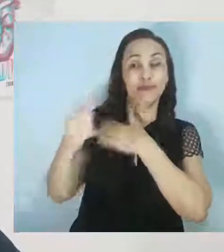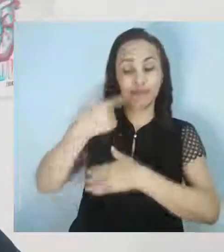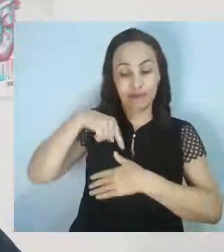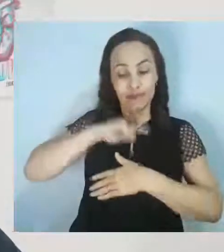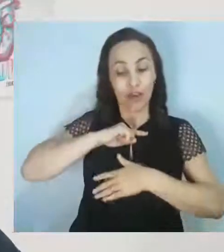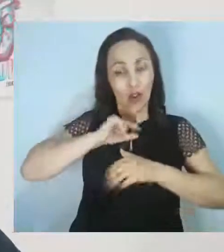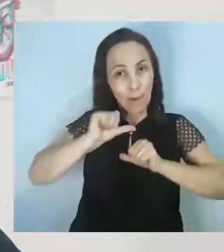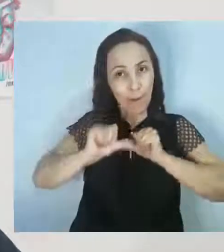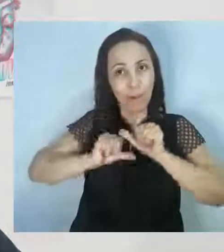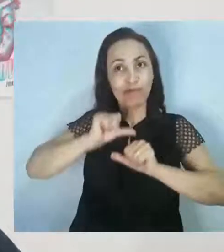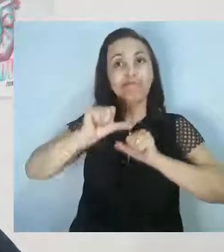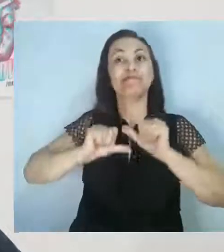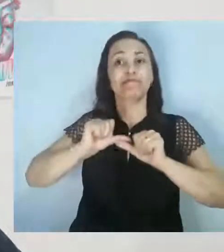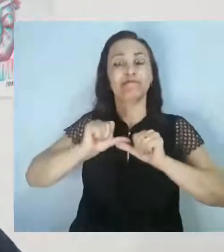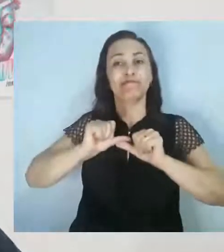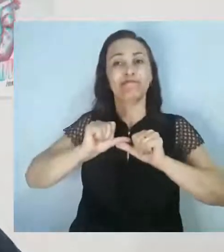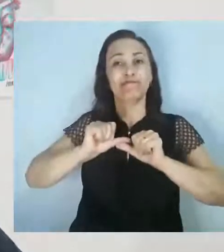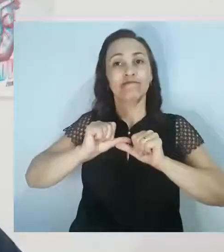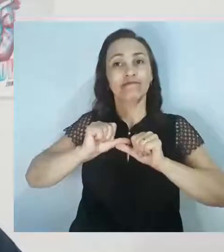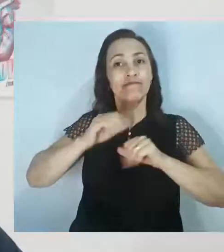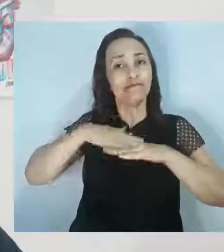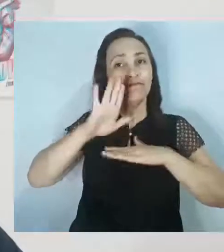revolução da ternura.